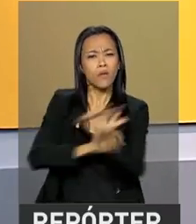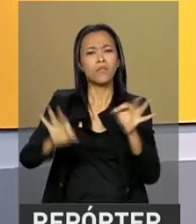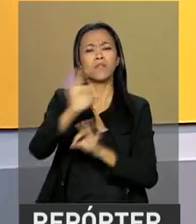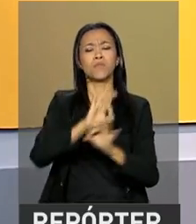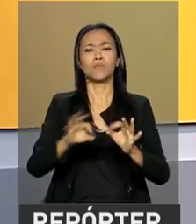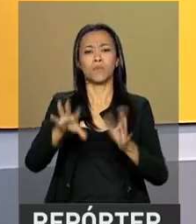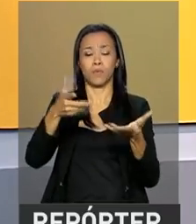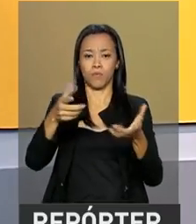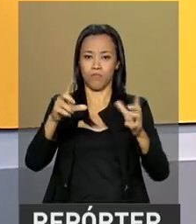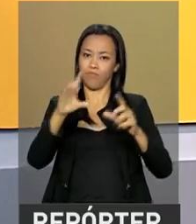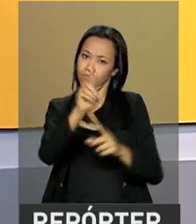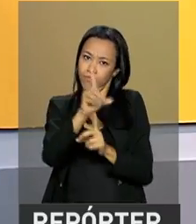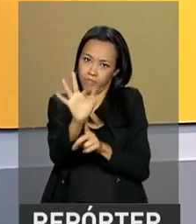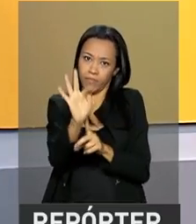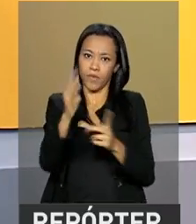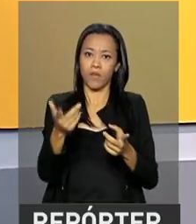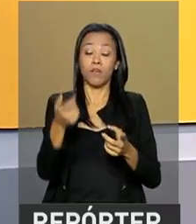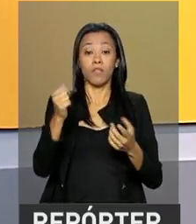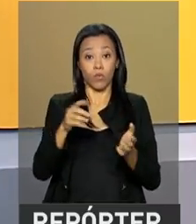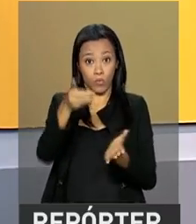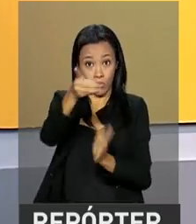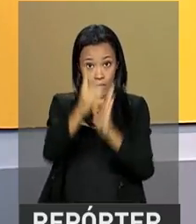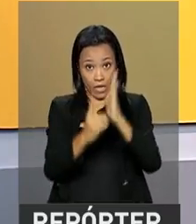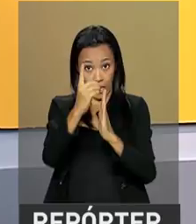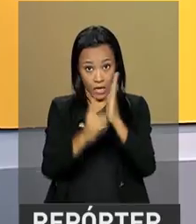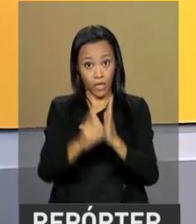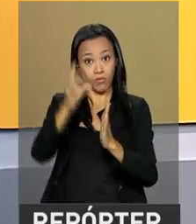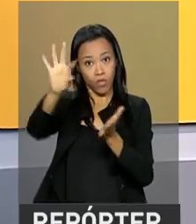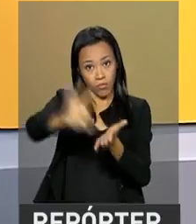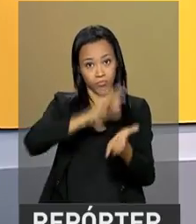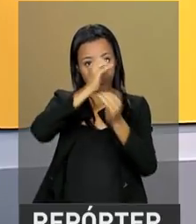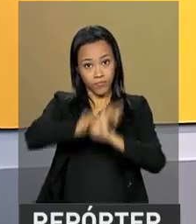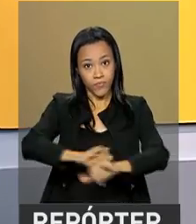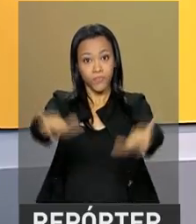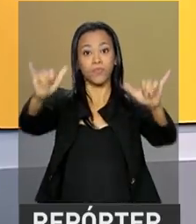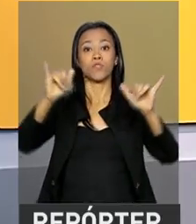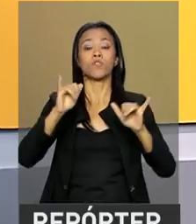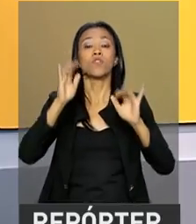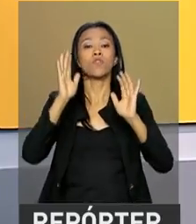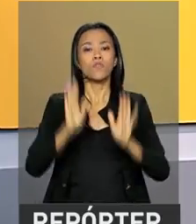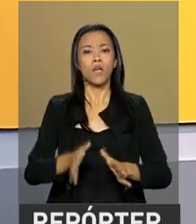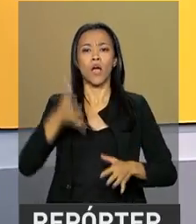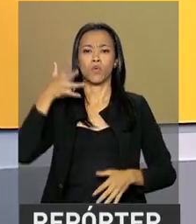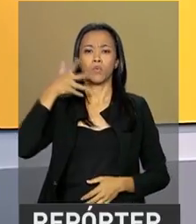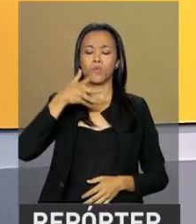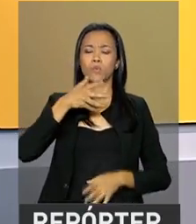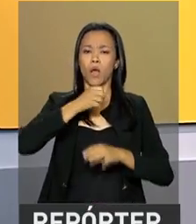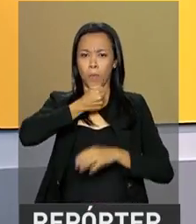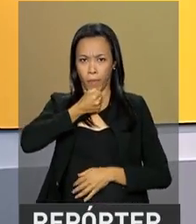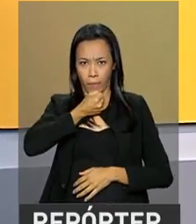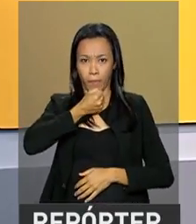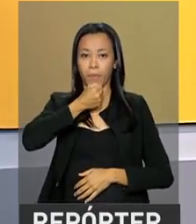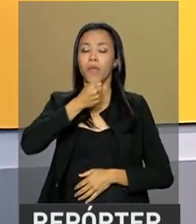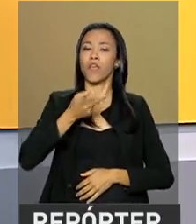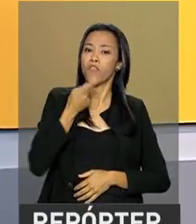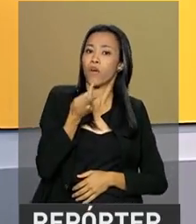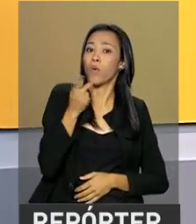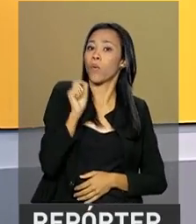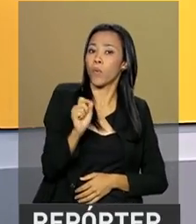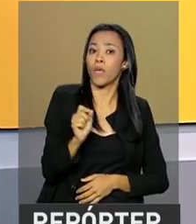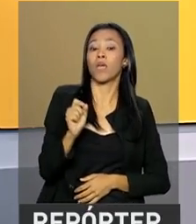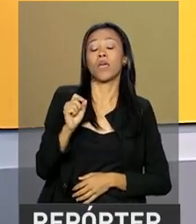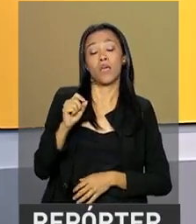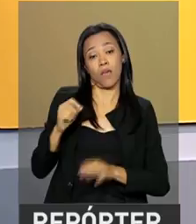publicação do decreto o ministro da defesa raúl jungmann fez um pronunciamento e garantiu que as medidas